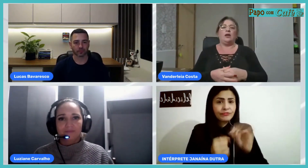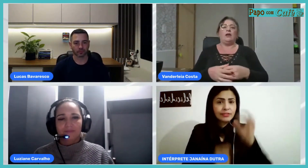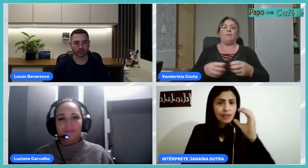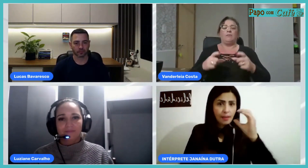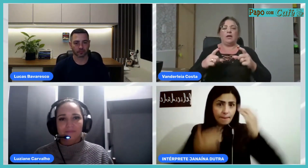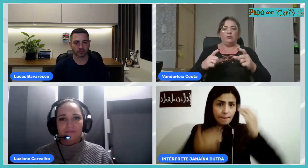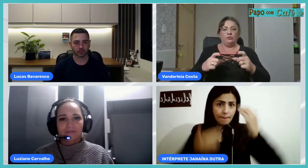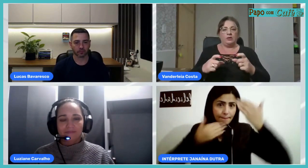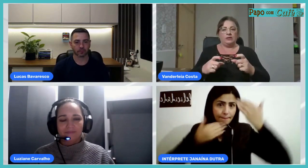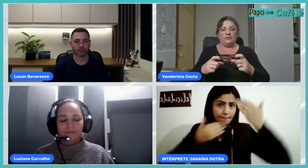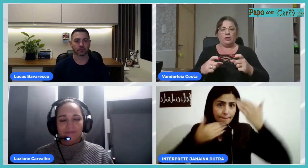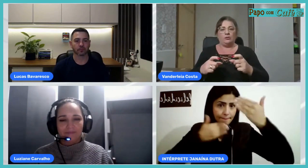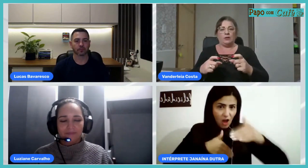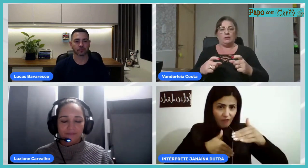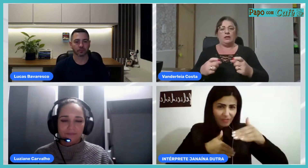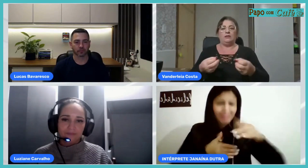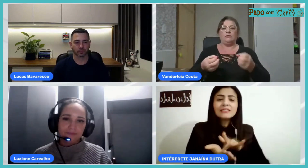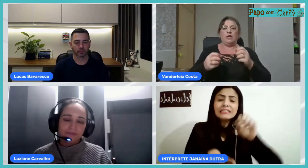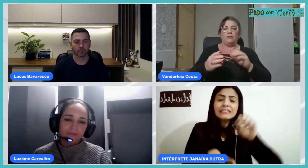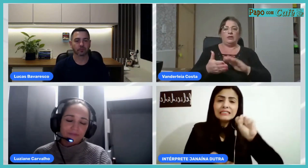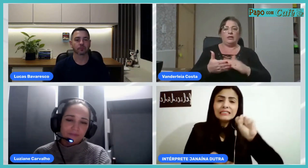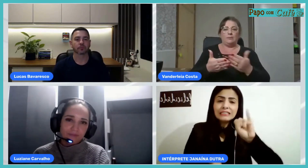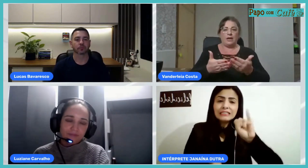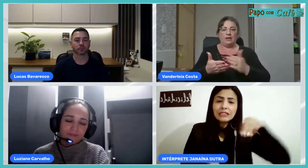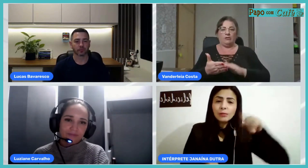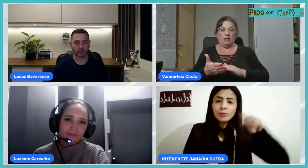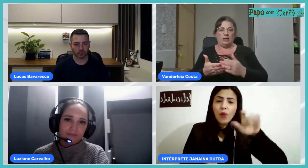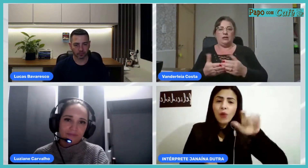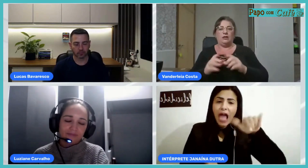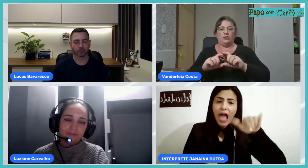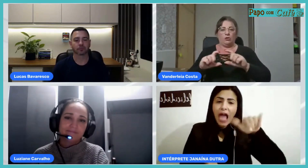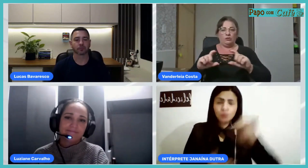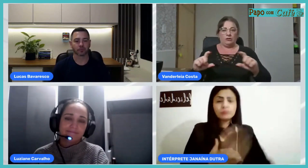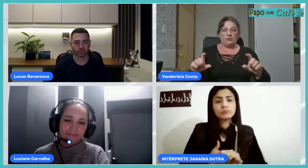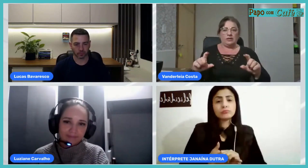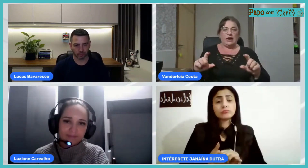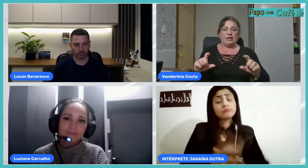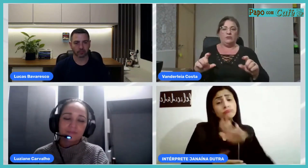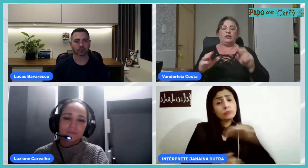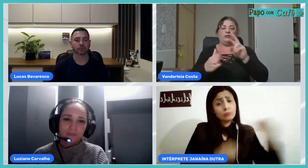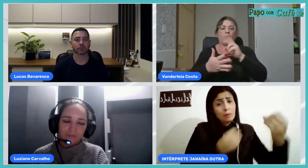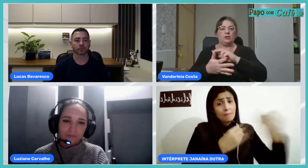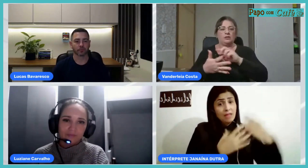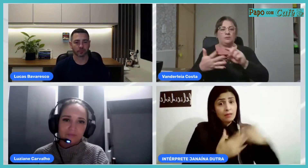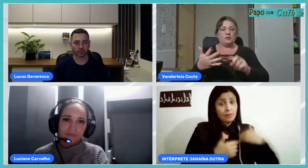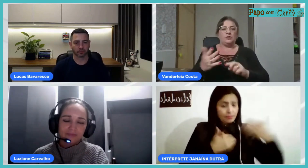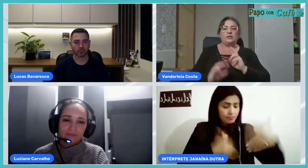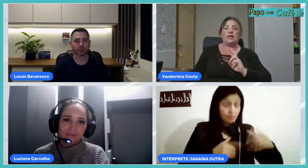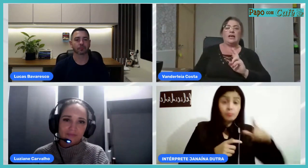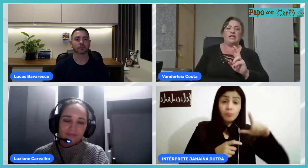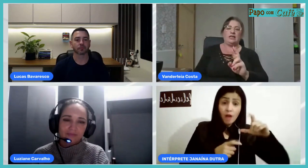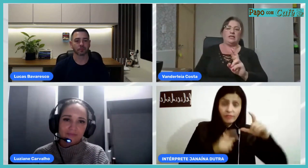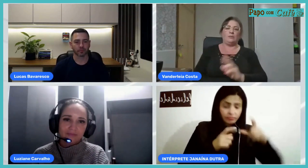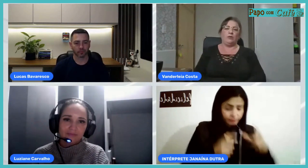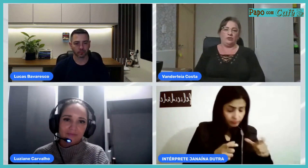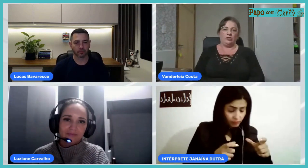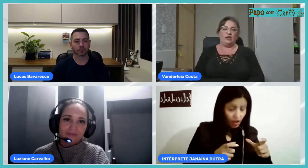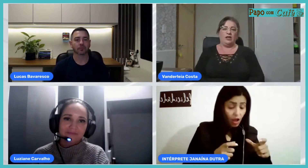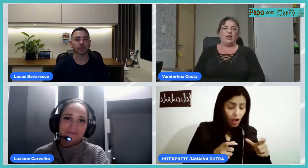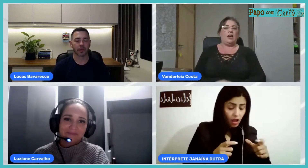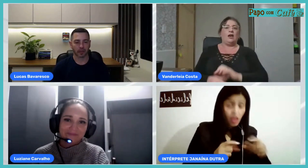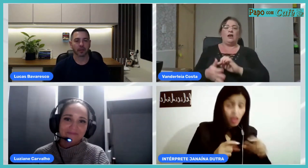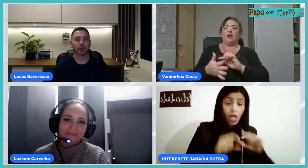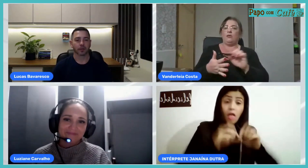simulados. Aluno manda foto para mim, eu interpreto ali todo o enunciado, dou as opções, aí ele